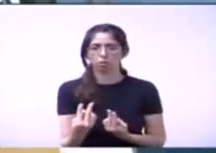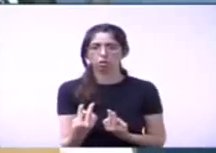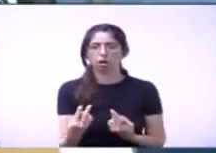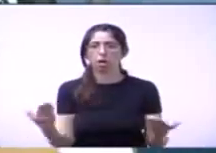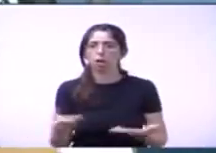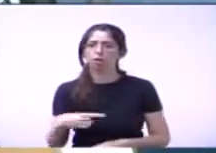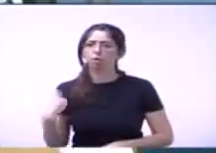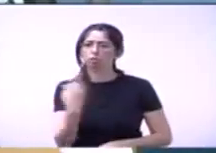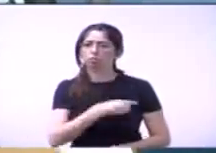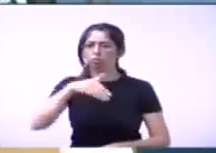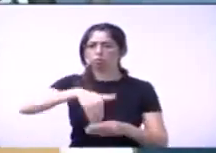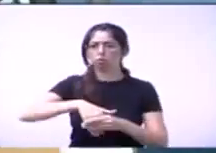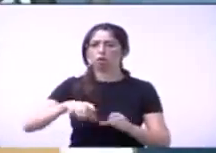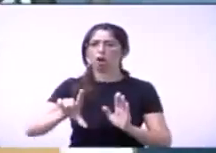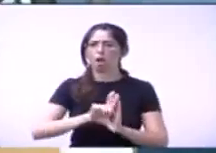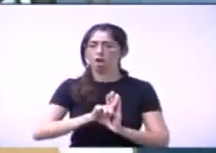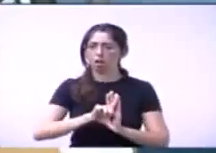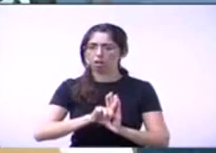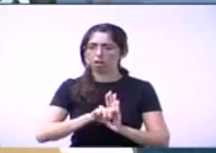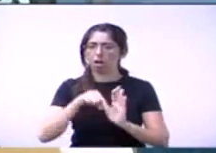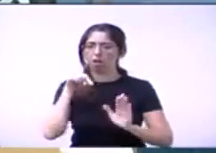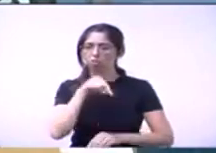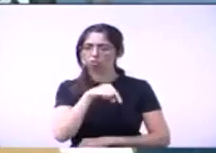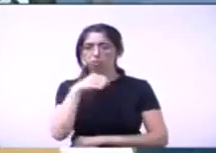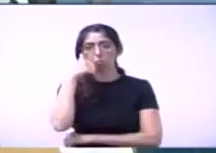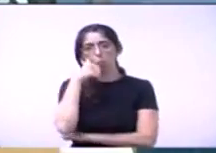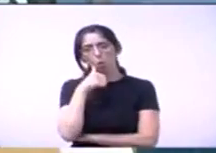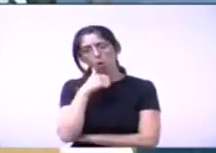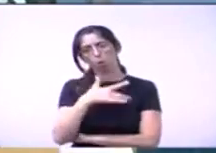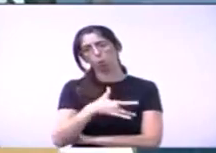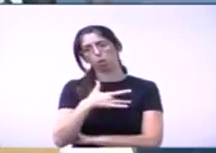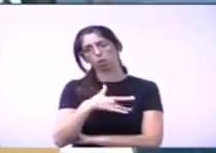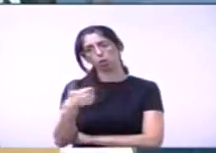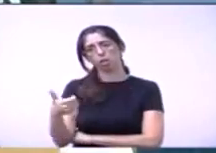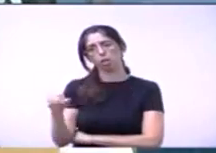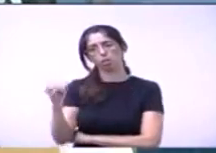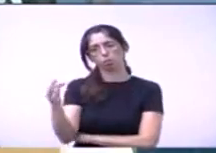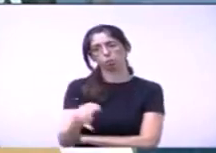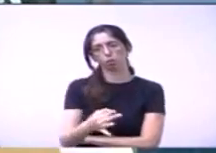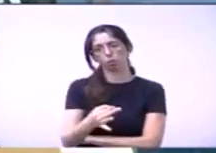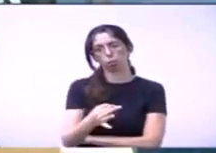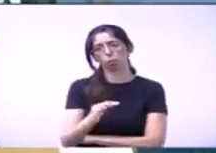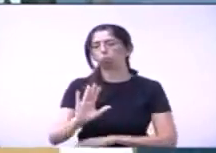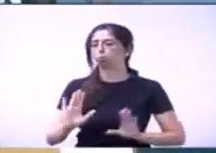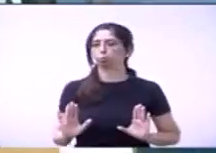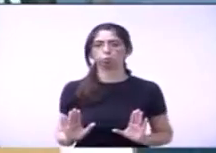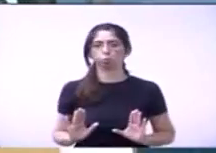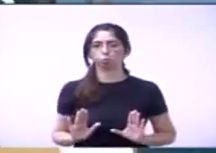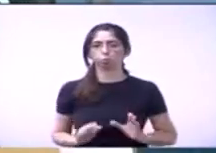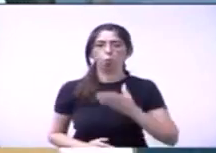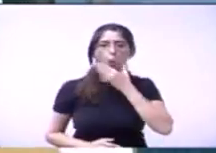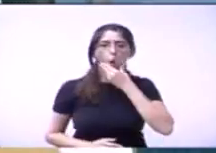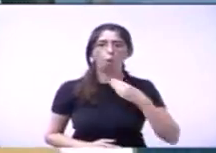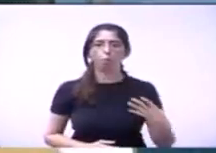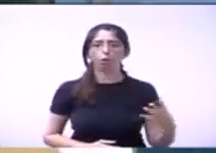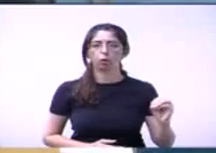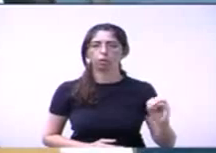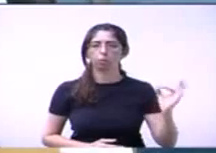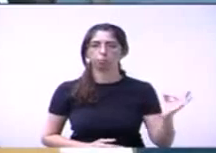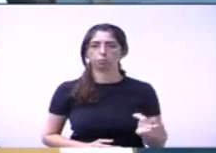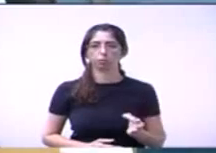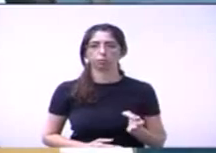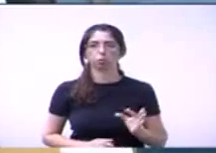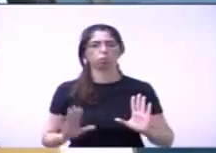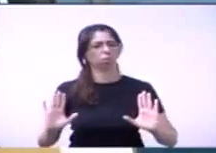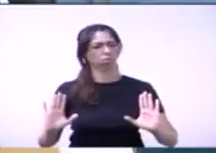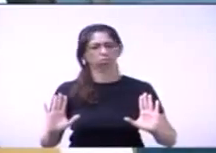para dizer que não, mulher, você é inferior e você não tem direito? A mulher tem direito igual. Igual. Isso